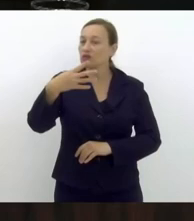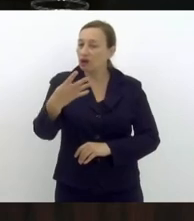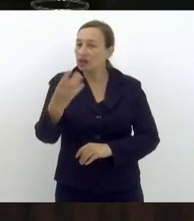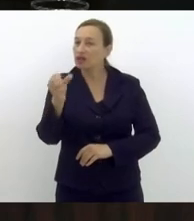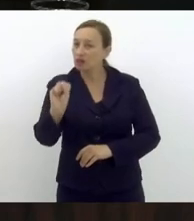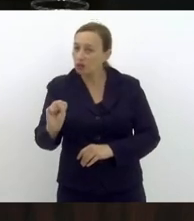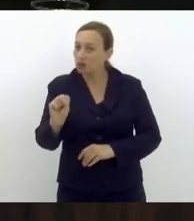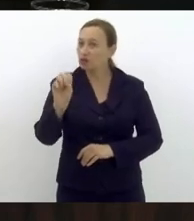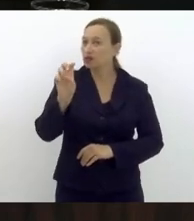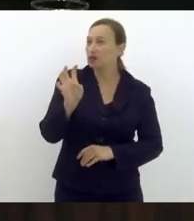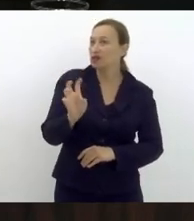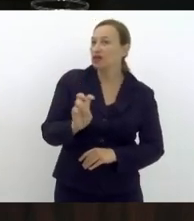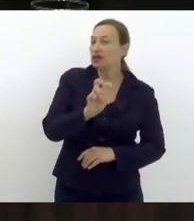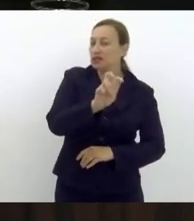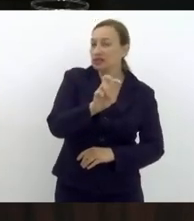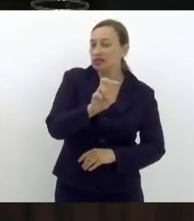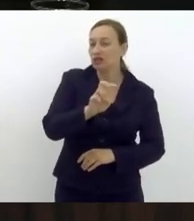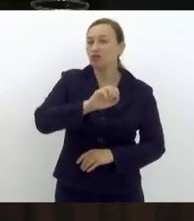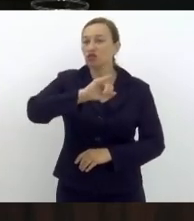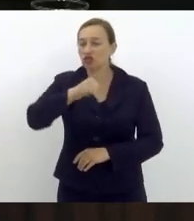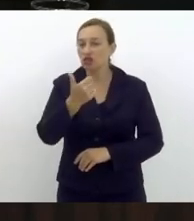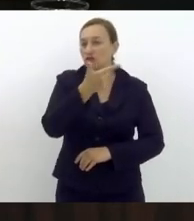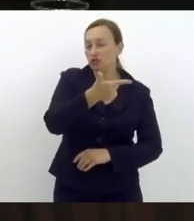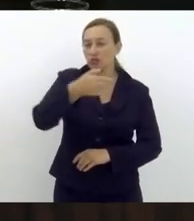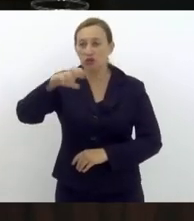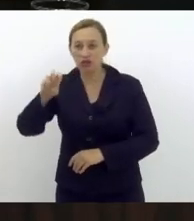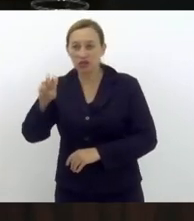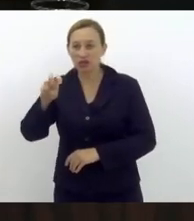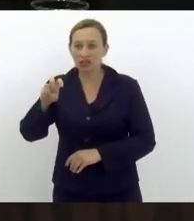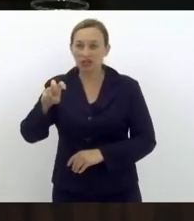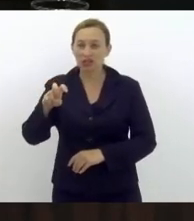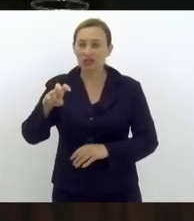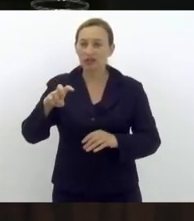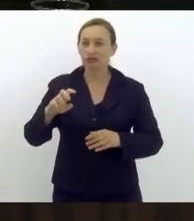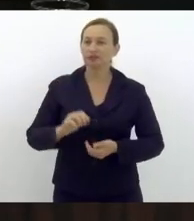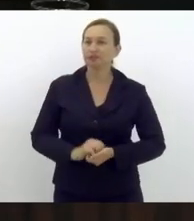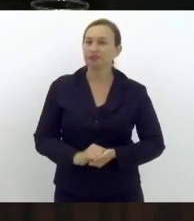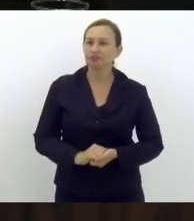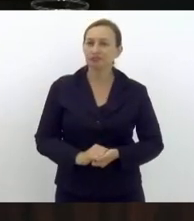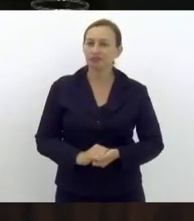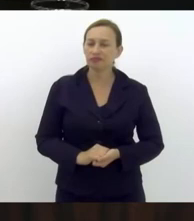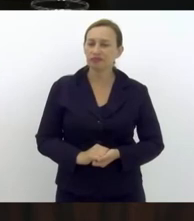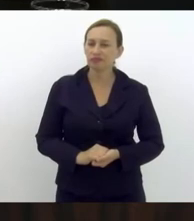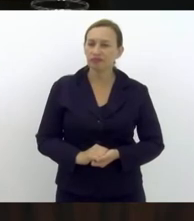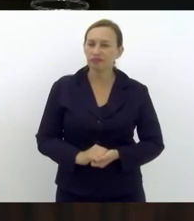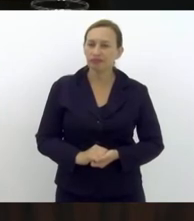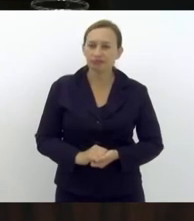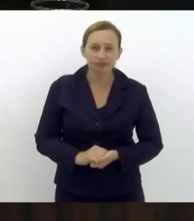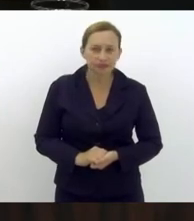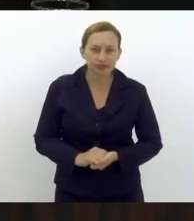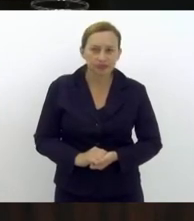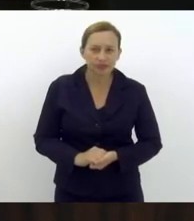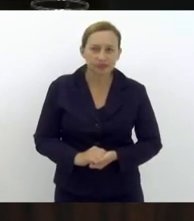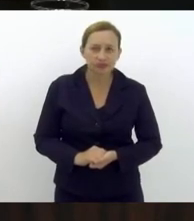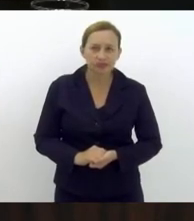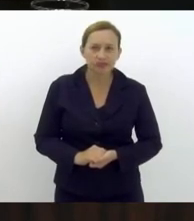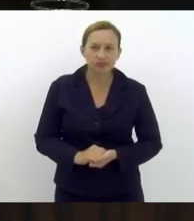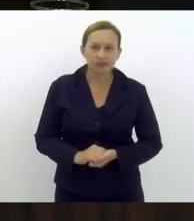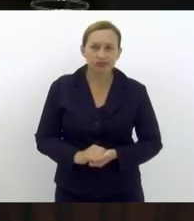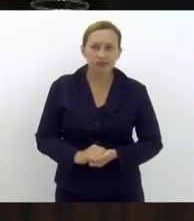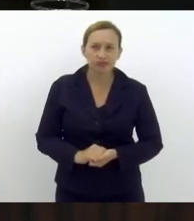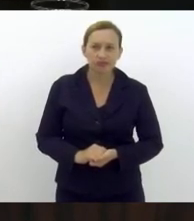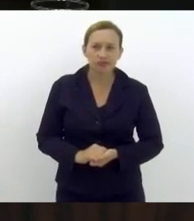6.948, de 5 de janeiro de 2015, que autoriza o enquadramento